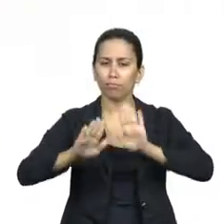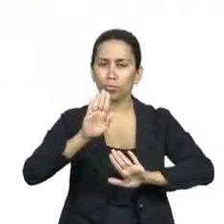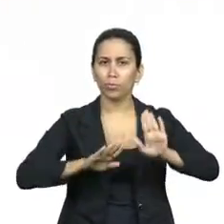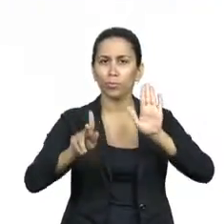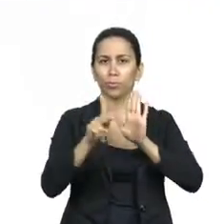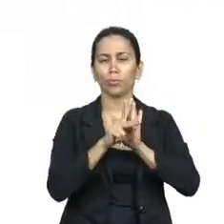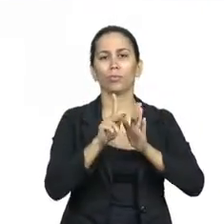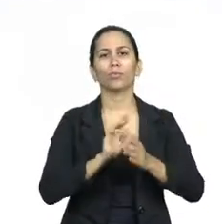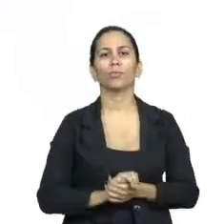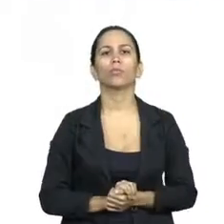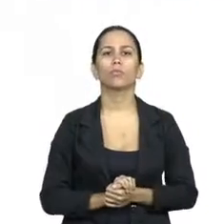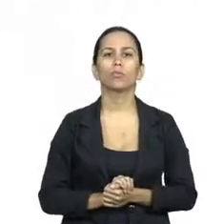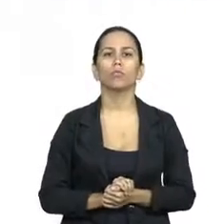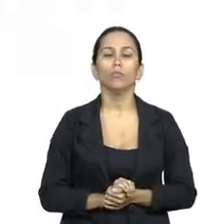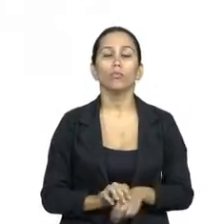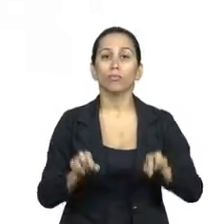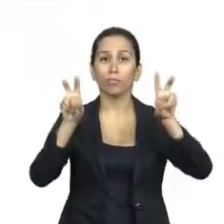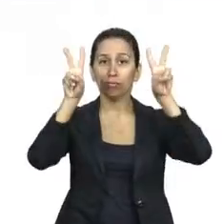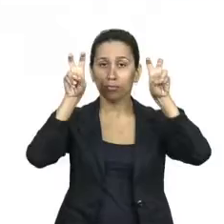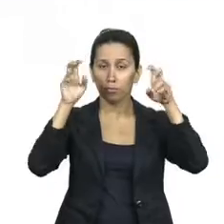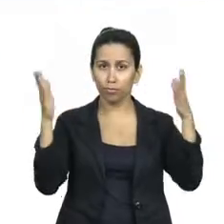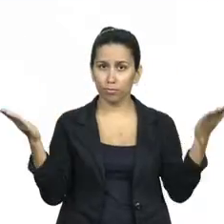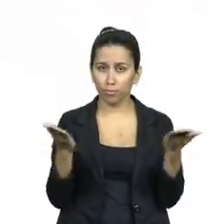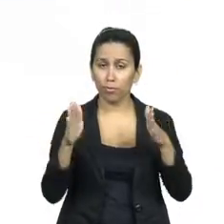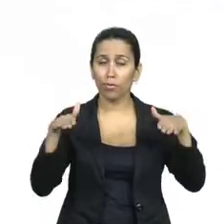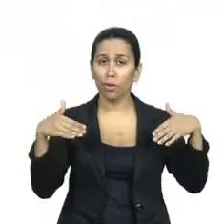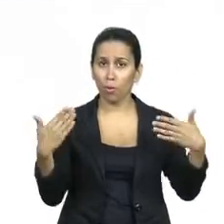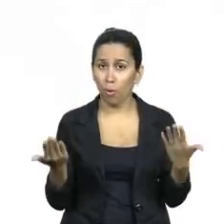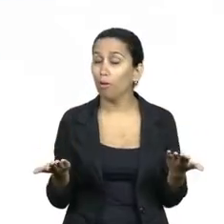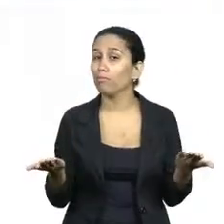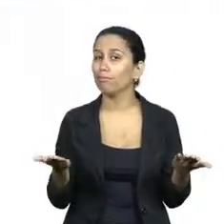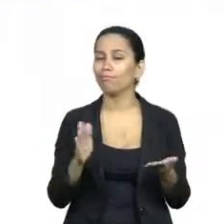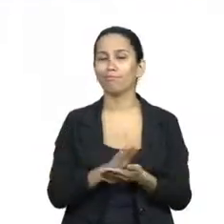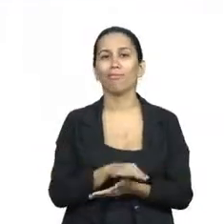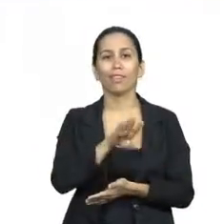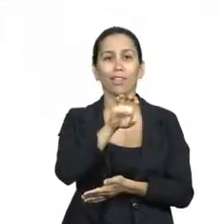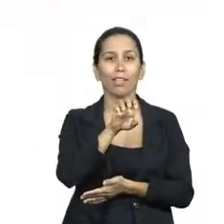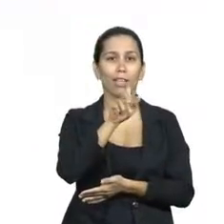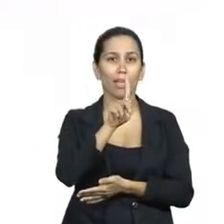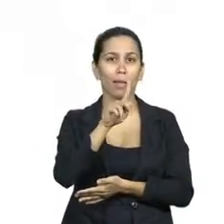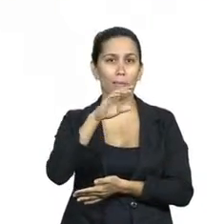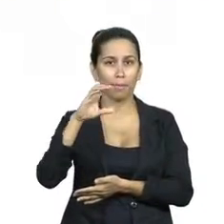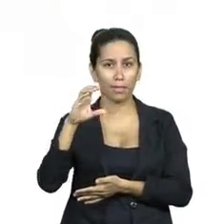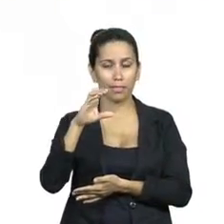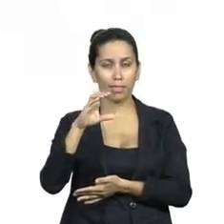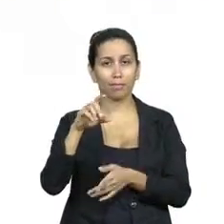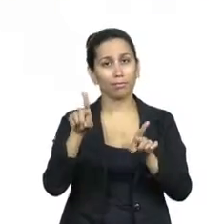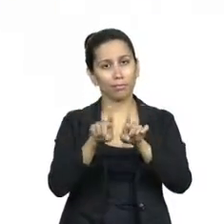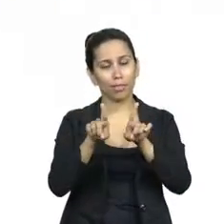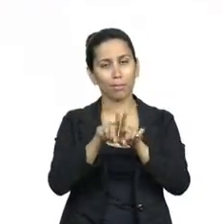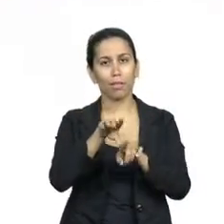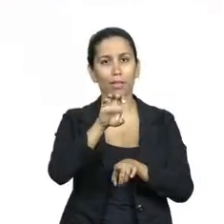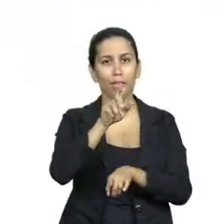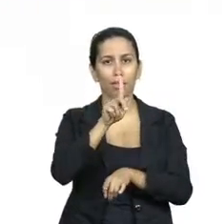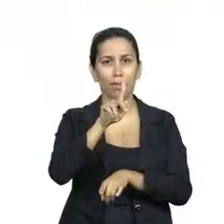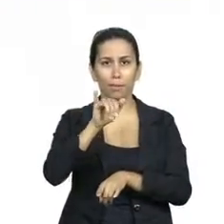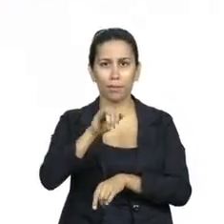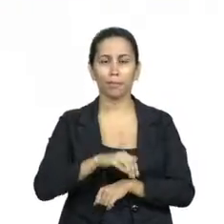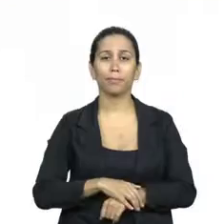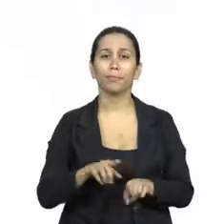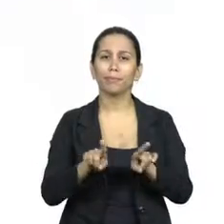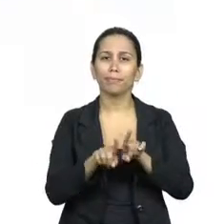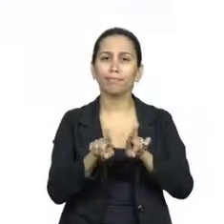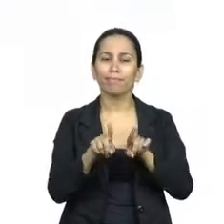a eles! Os assuntos de hoje são equipamentos de proteção coletiva e individual e orientações para a sua